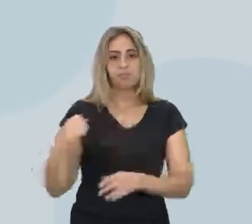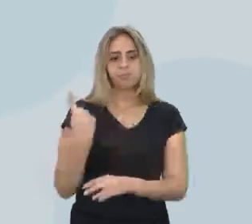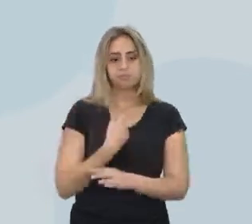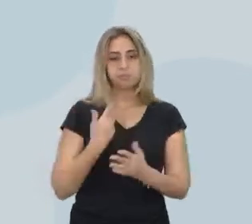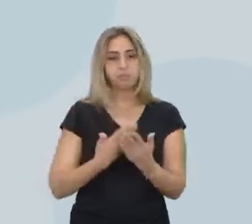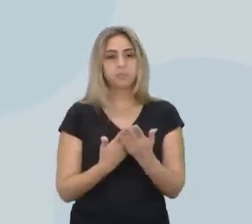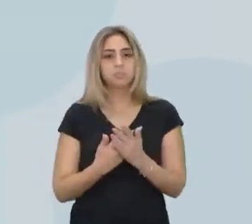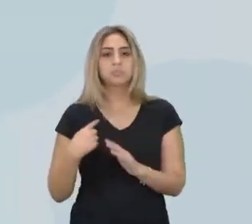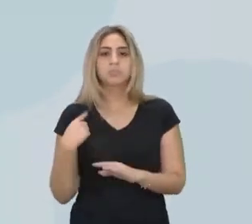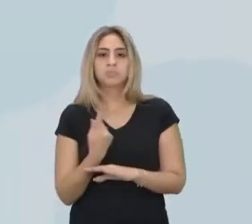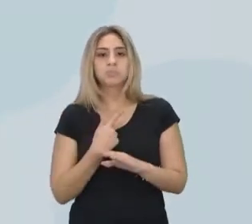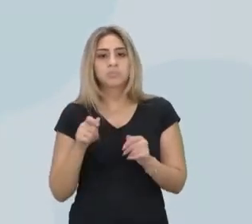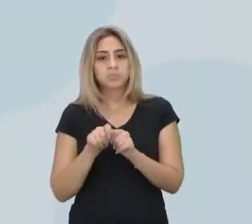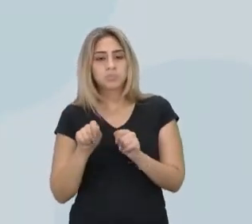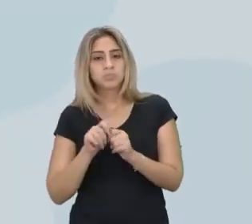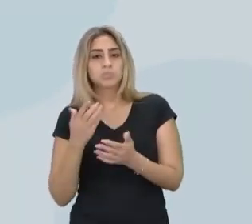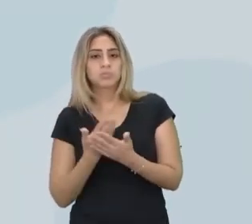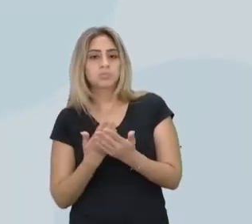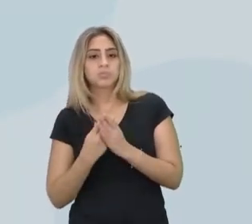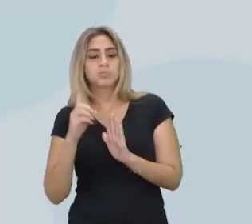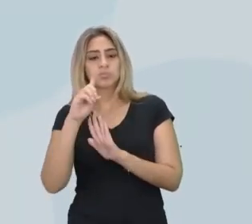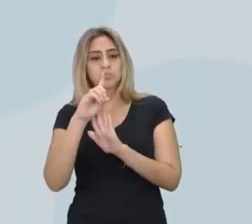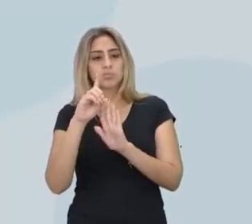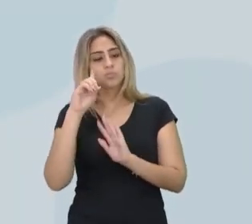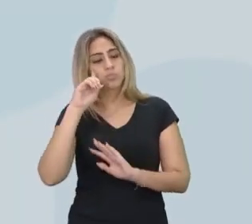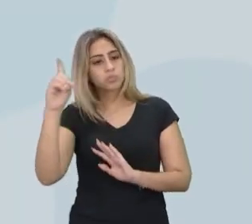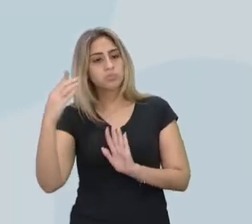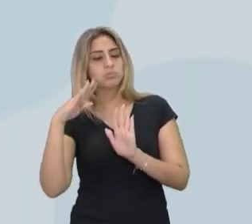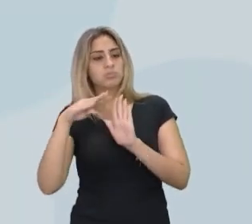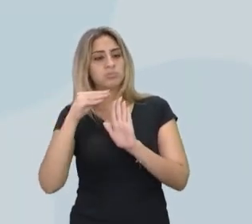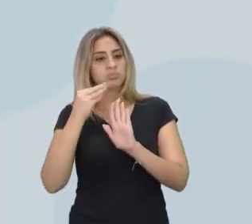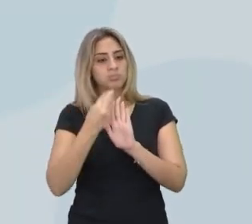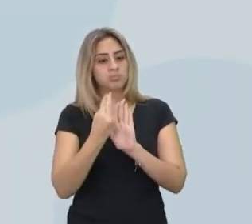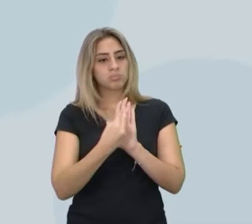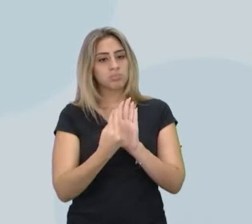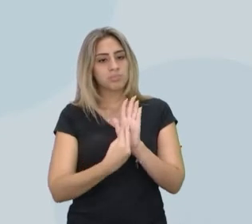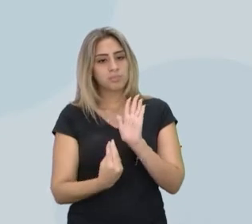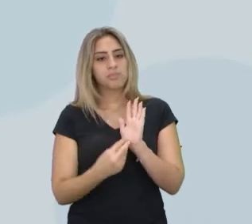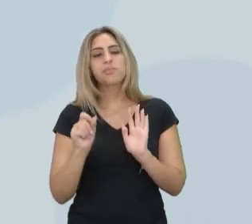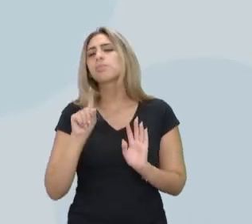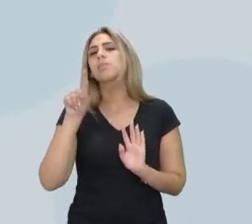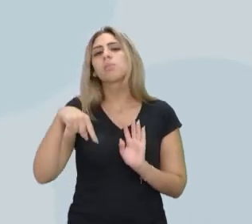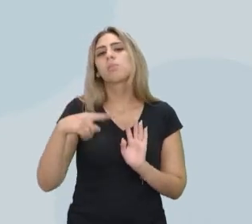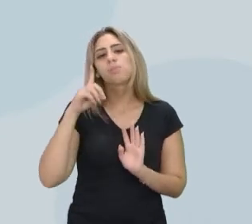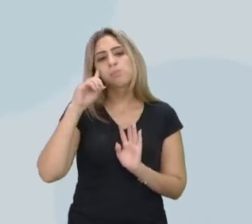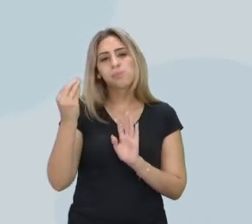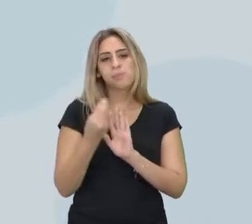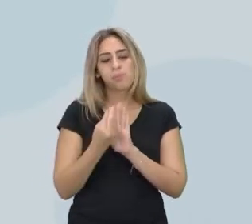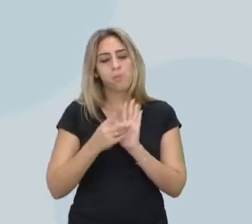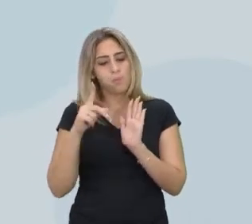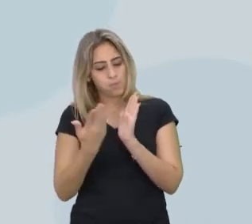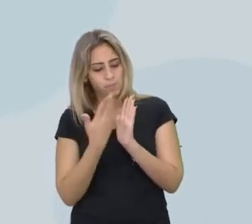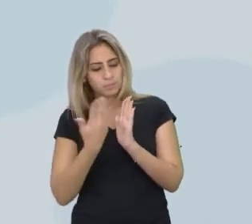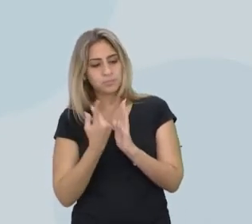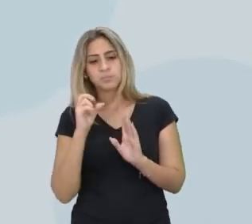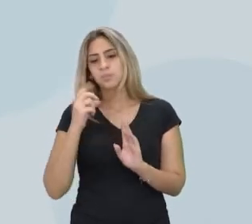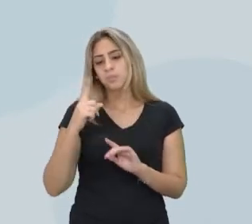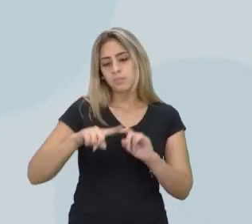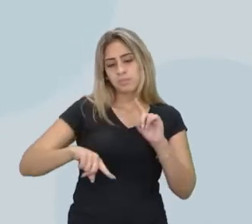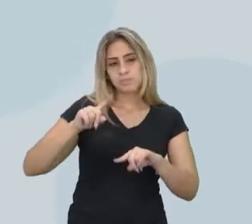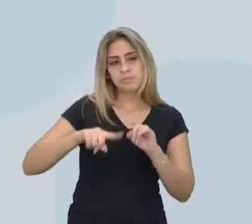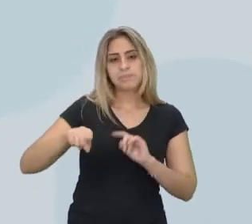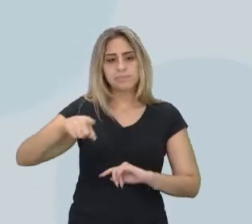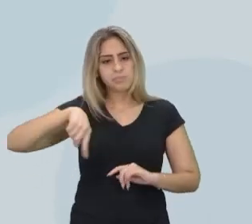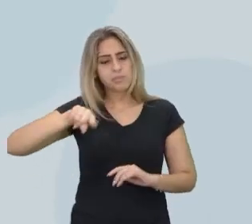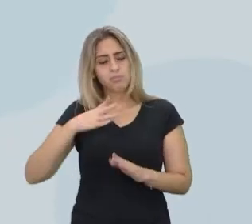nossas aulas, a gente elabore um diário de bordo. O que seria esse diário de bordo? É um caderno ou uma matéria aí que